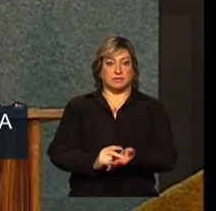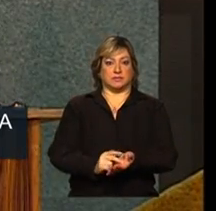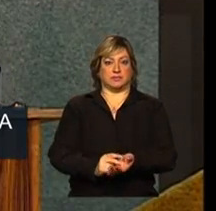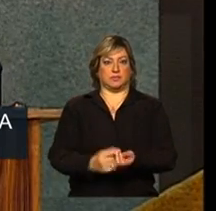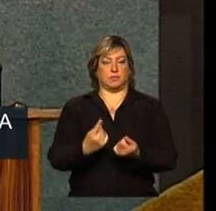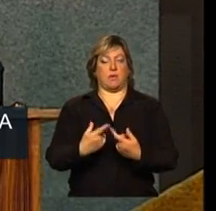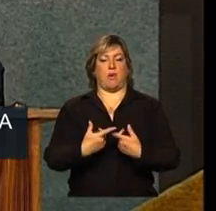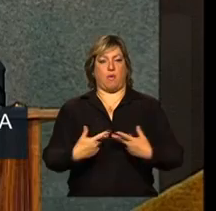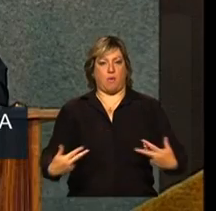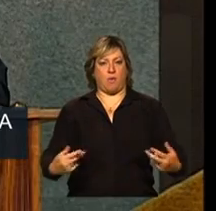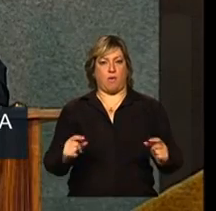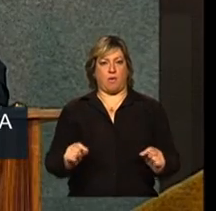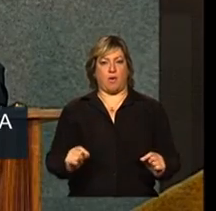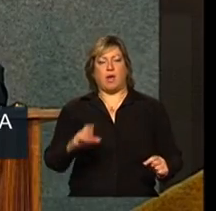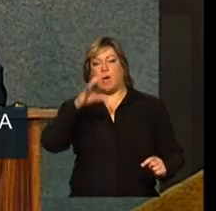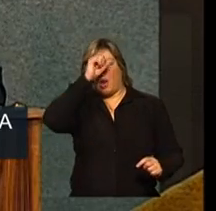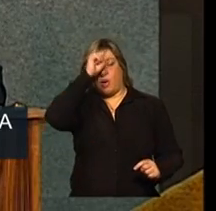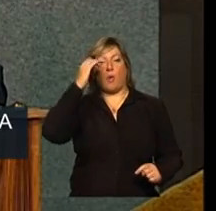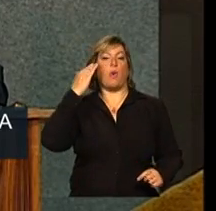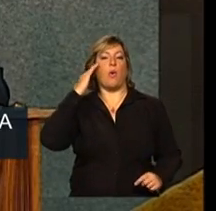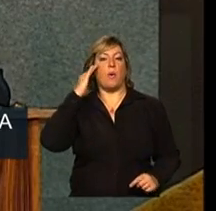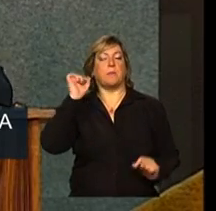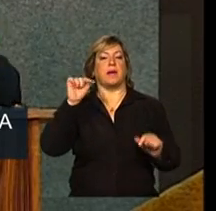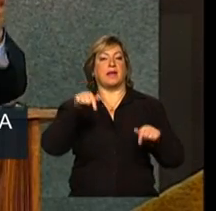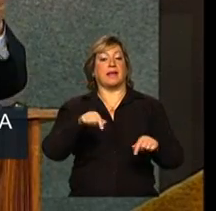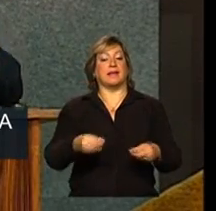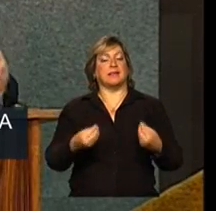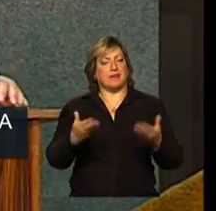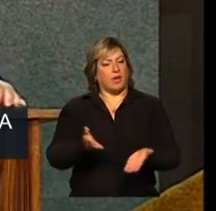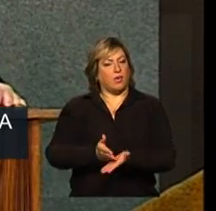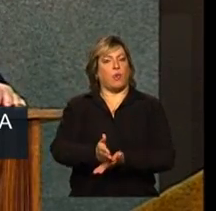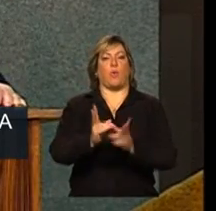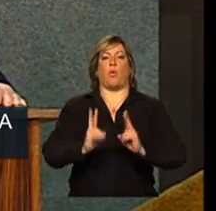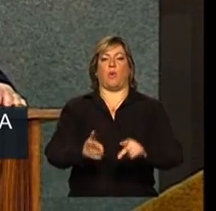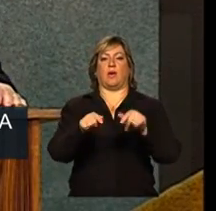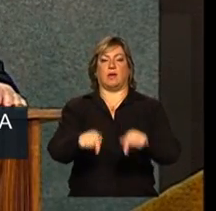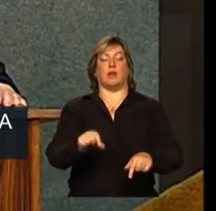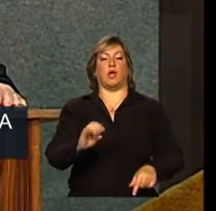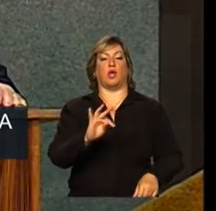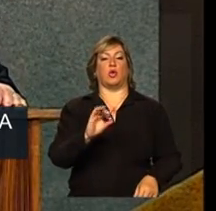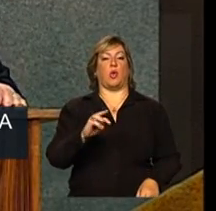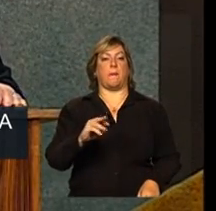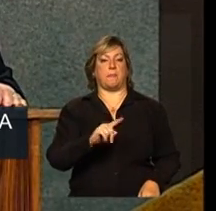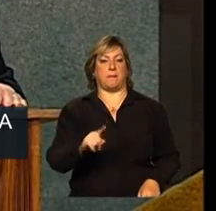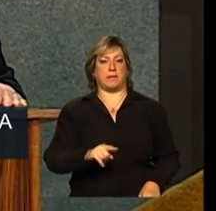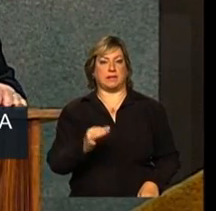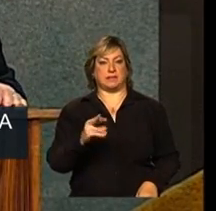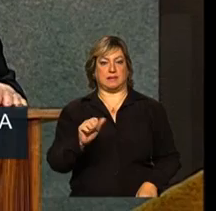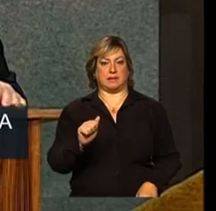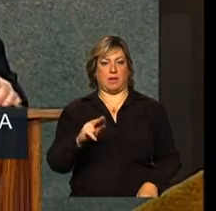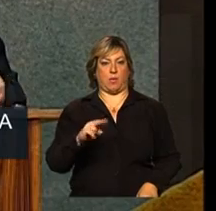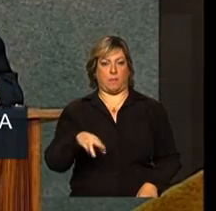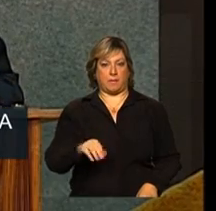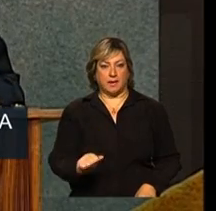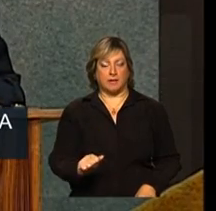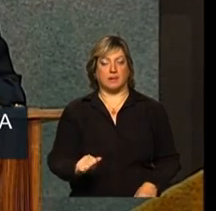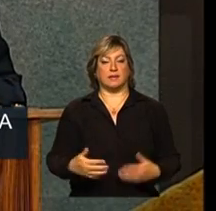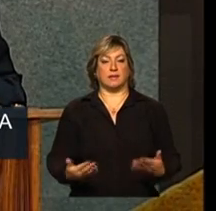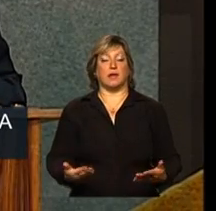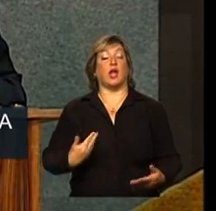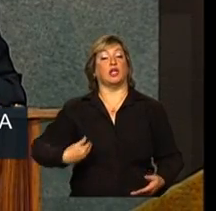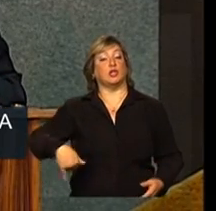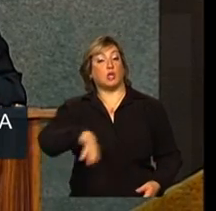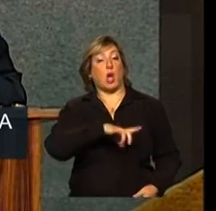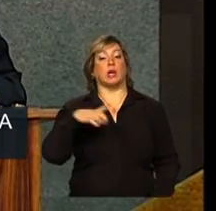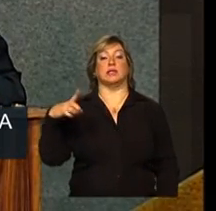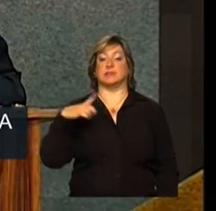para compreendê-lo e dar seguimento a ele, que é o Thomas Traumann. Nós